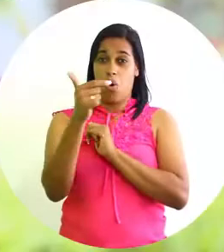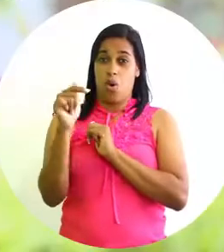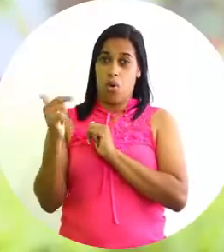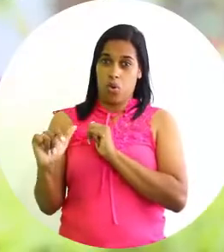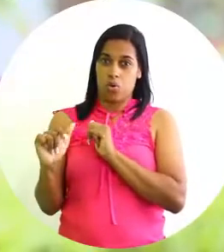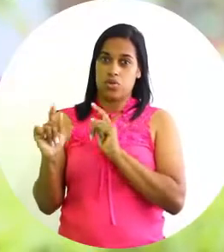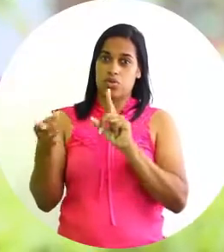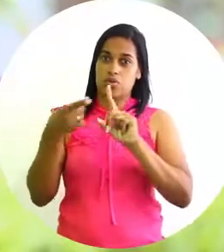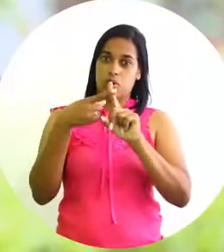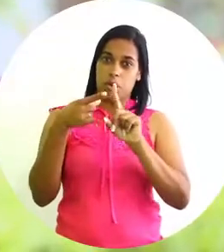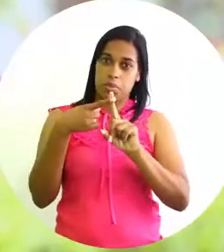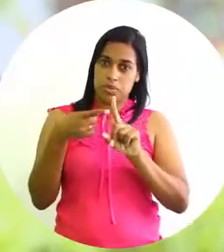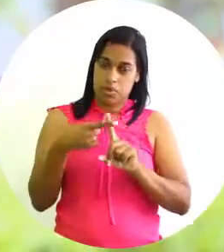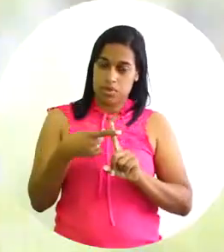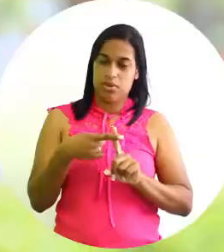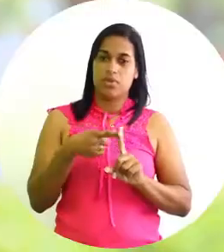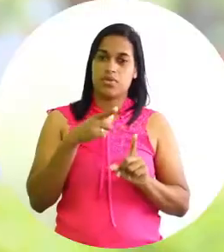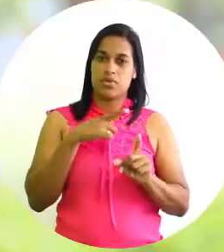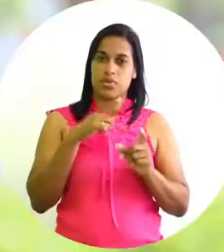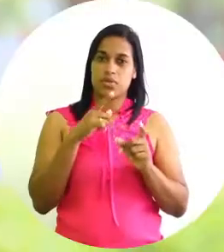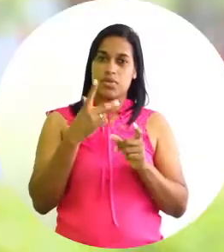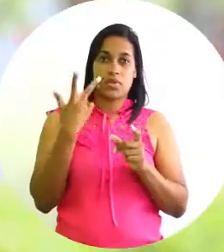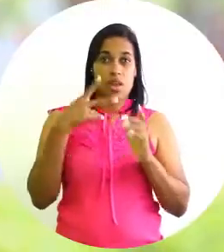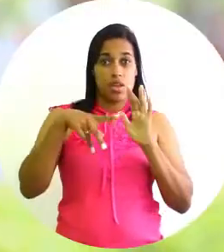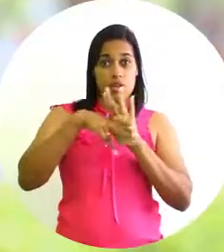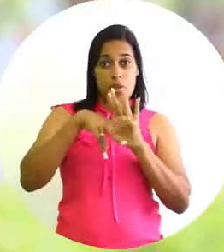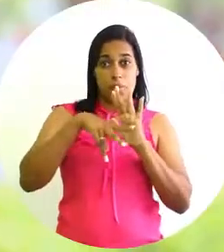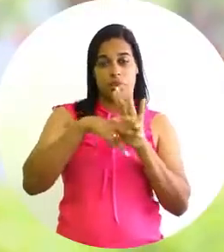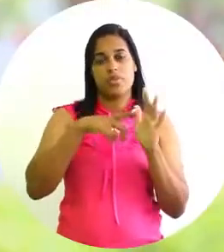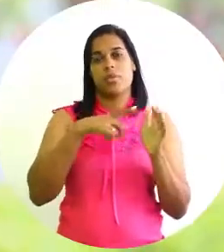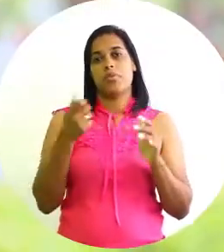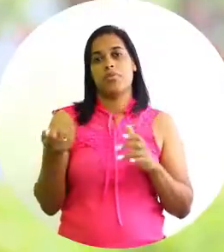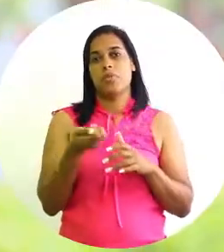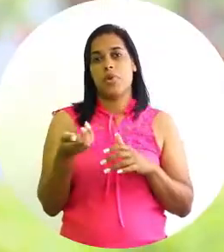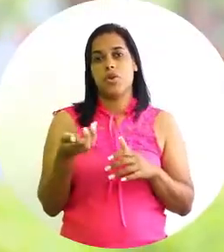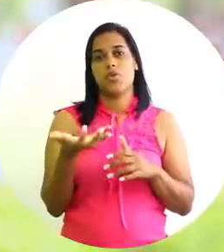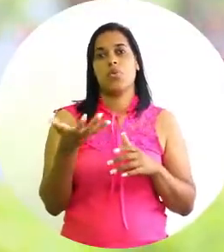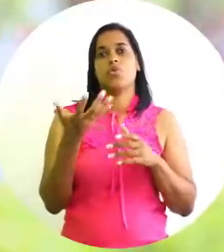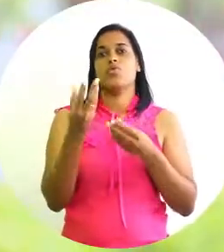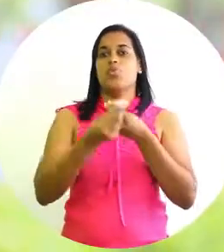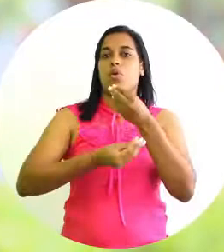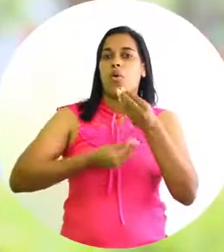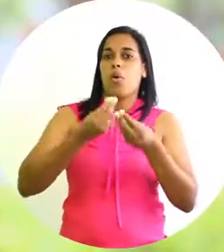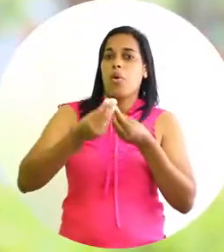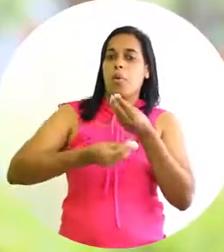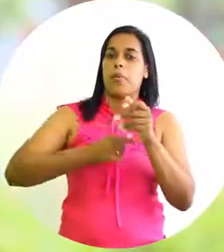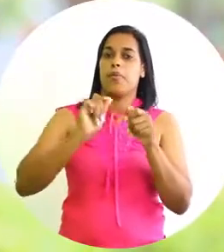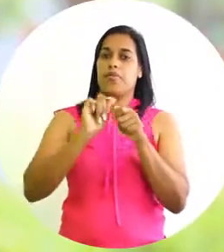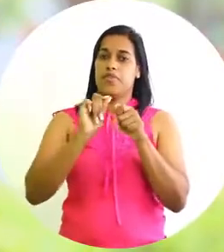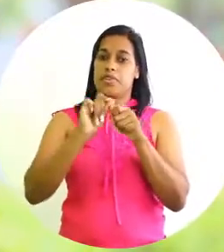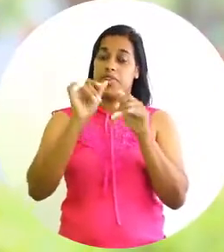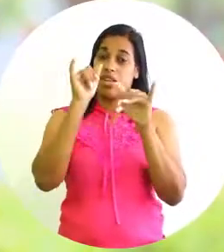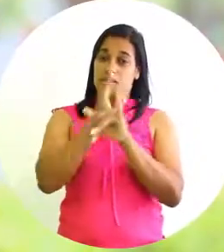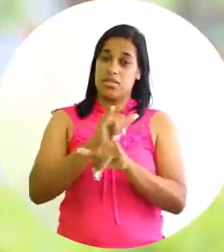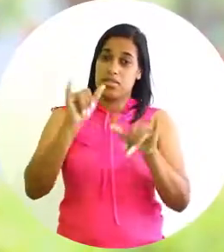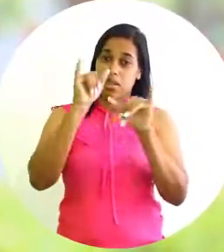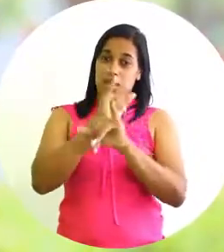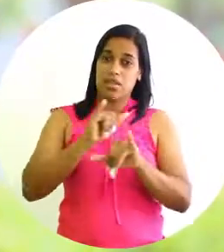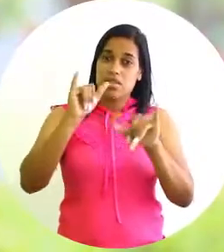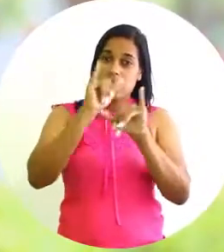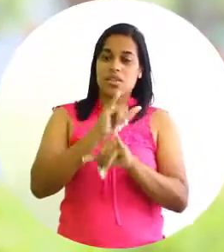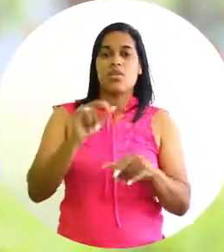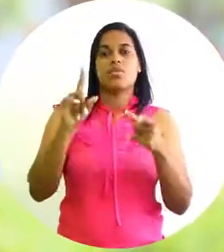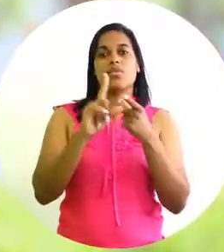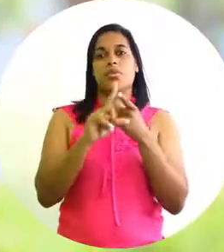da normalização, nós temos produtos, modos de fazer, nós temos indicações de como